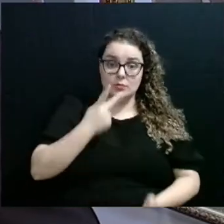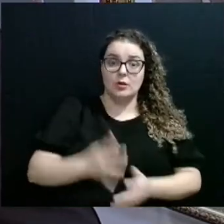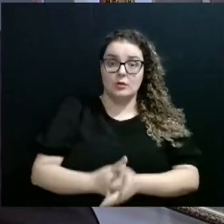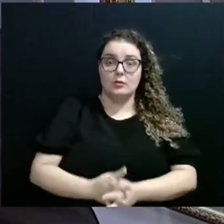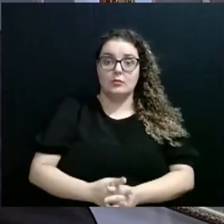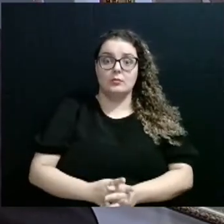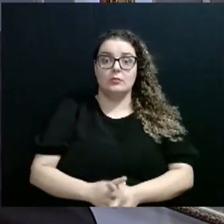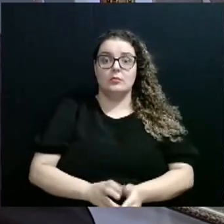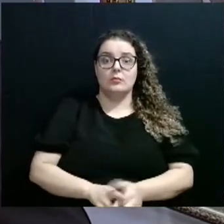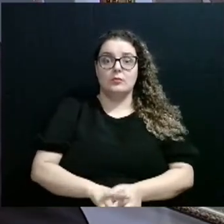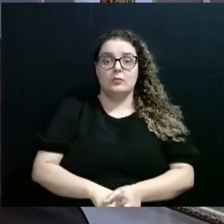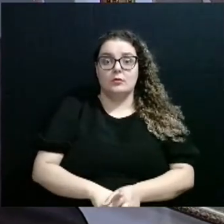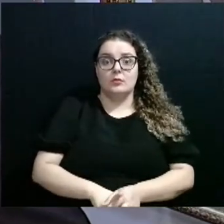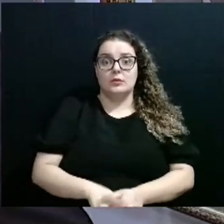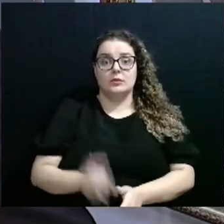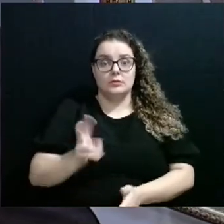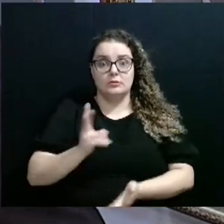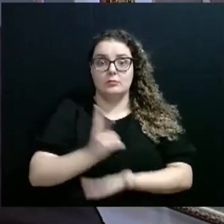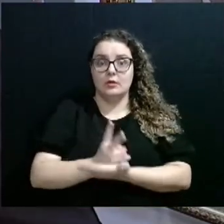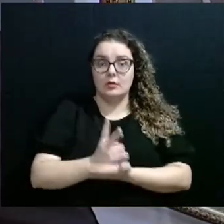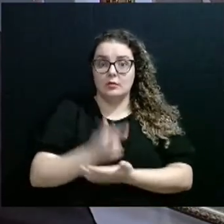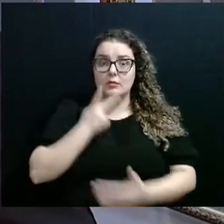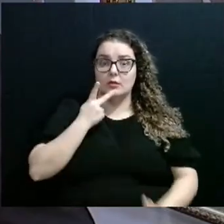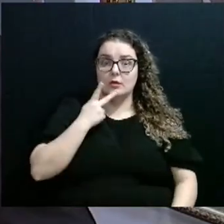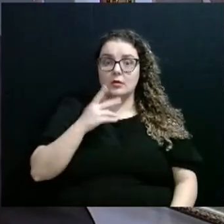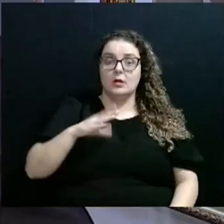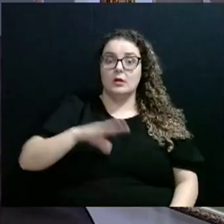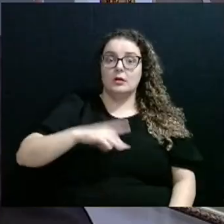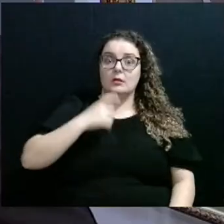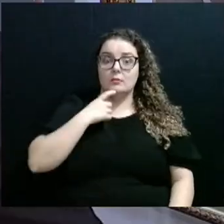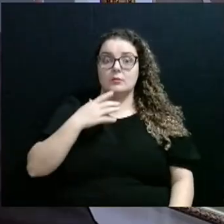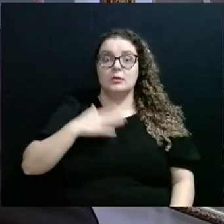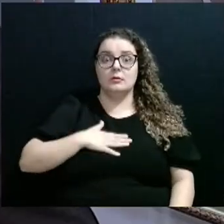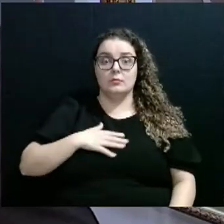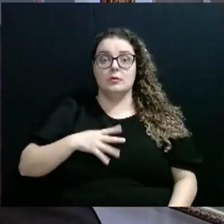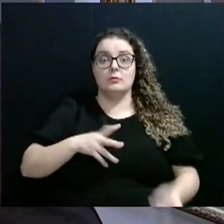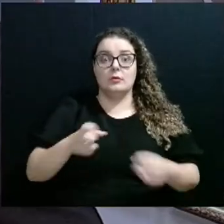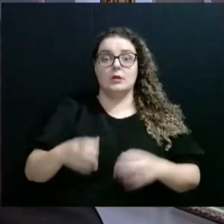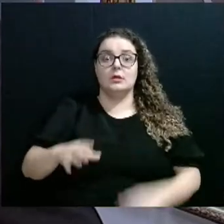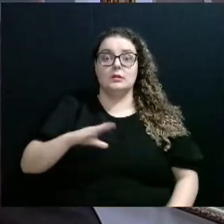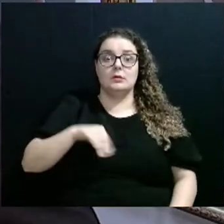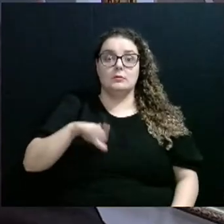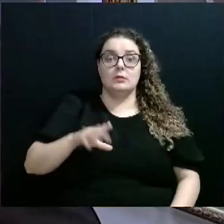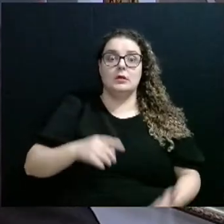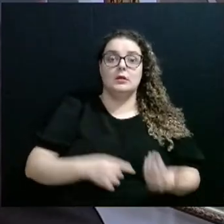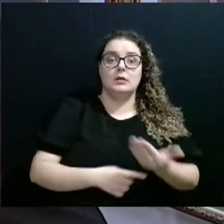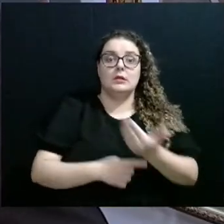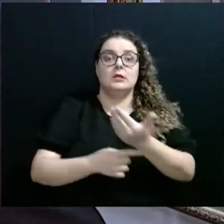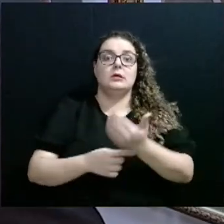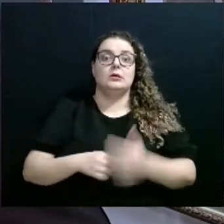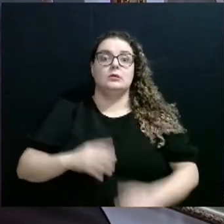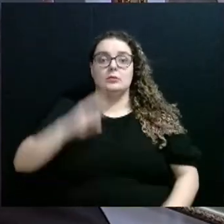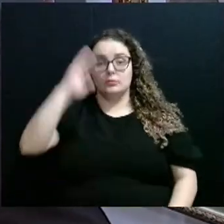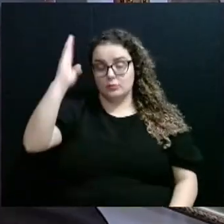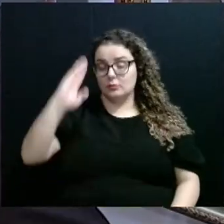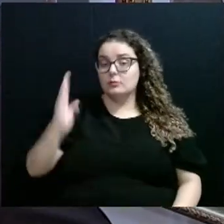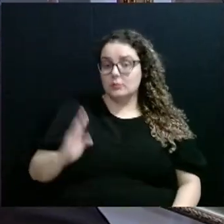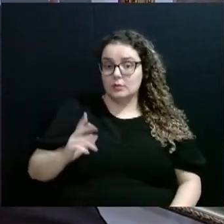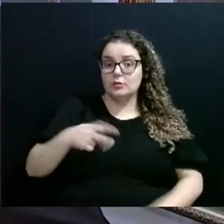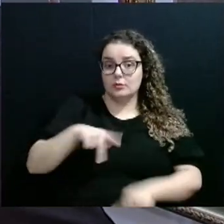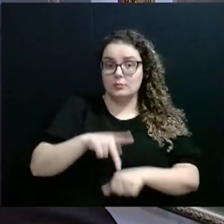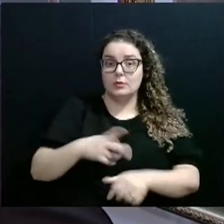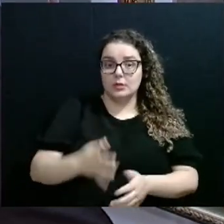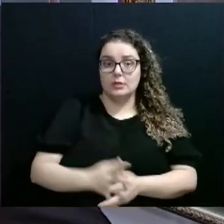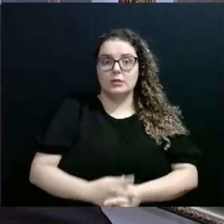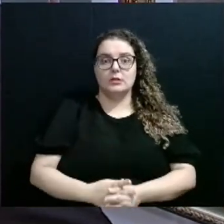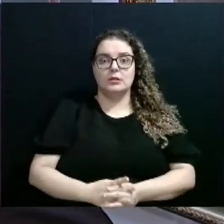de dizer, que Campinas, ao meu ver, é a cidade mais tecnológica, né, do Brasil, do país. E, obviamente, nós temos que